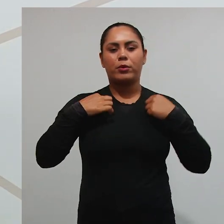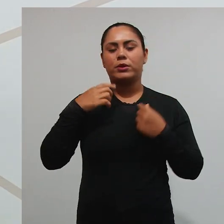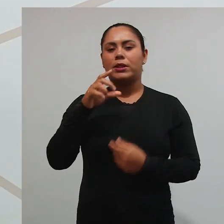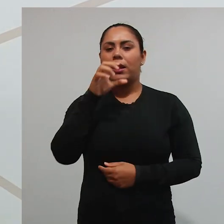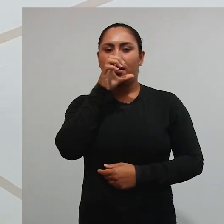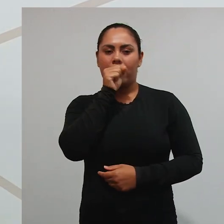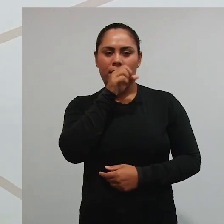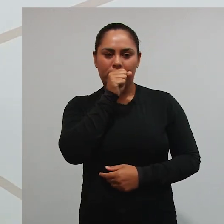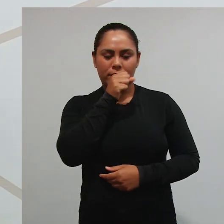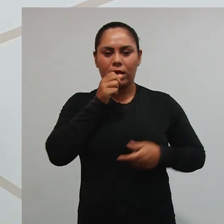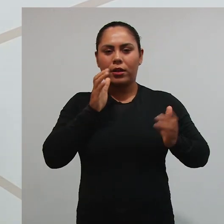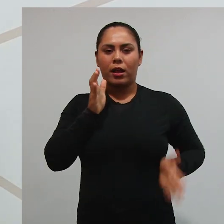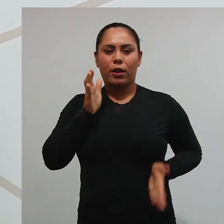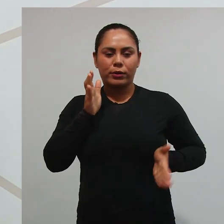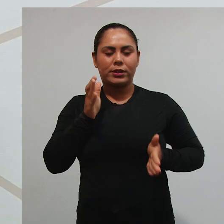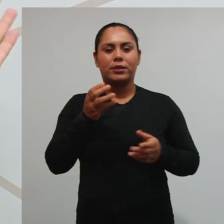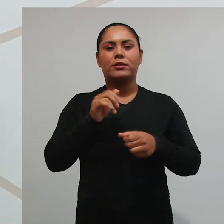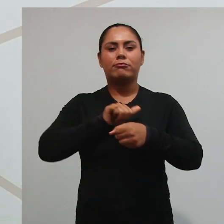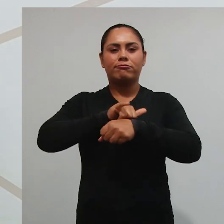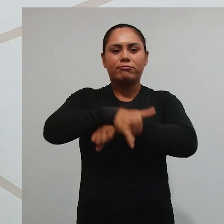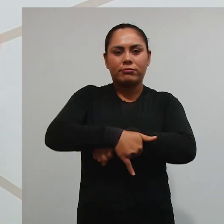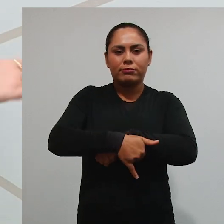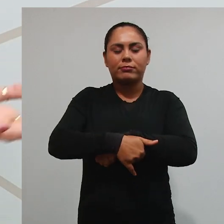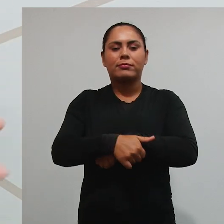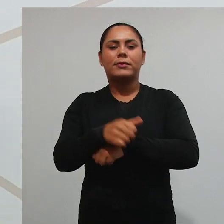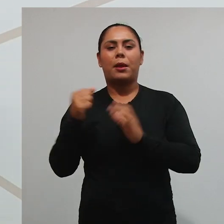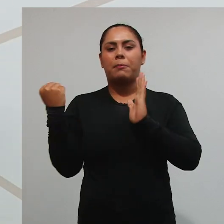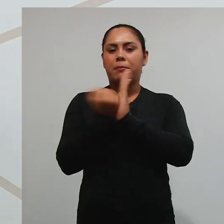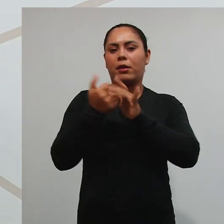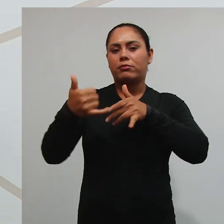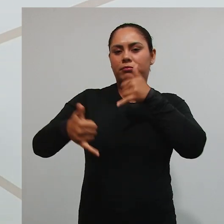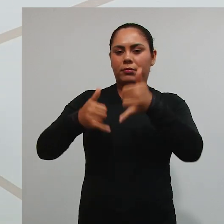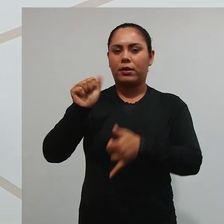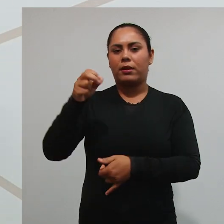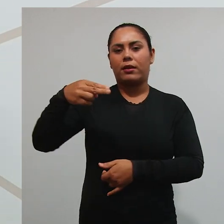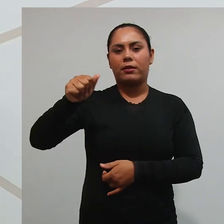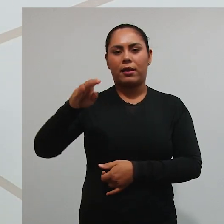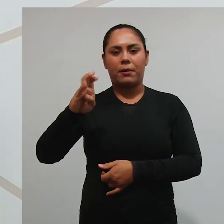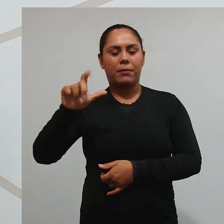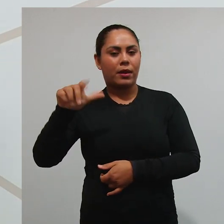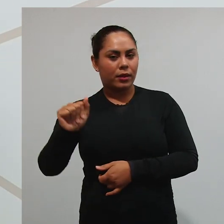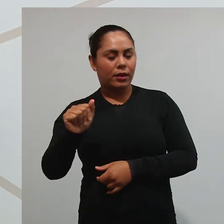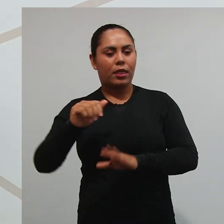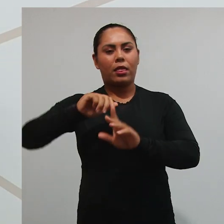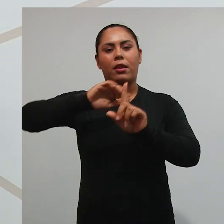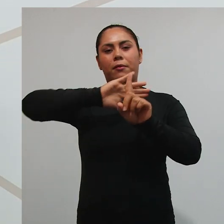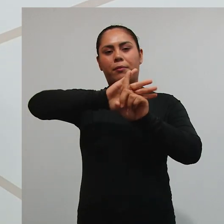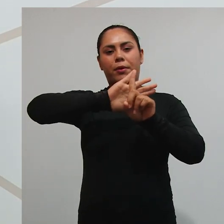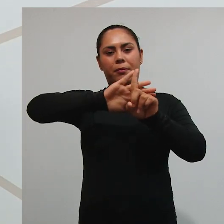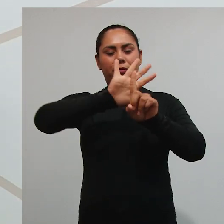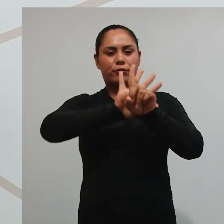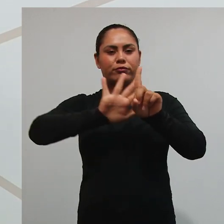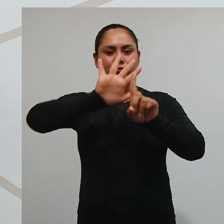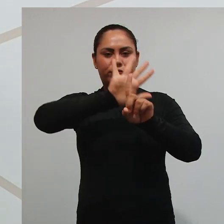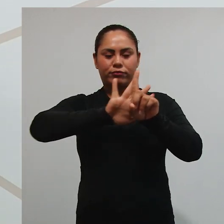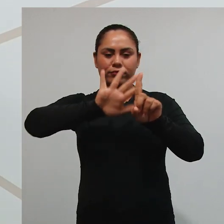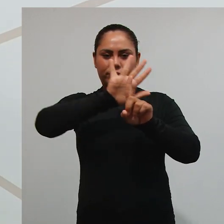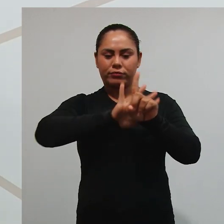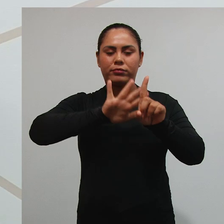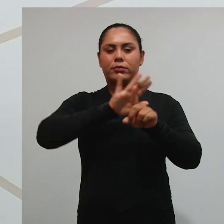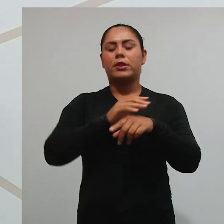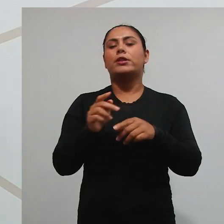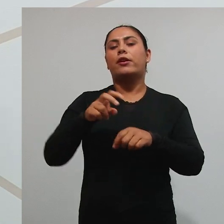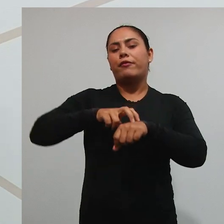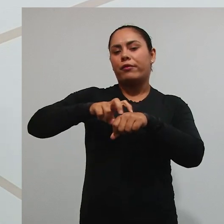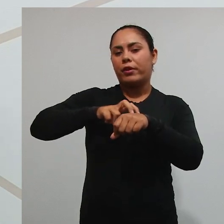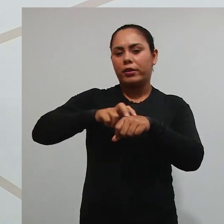laranja, calça jeans, sandália salto Anabela, porque eu sou chique, bem. Ao fundo está a plotagem dos estúdios em